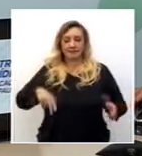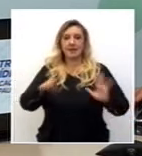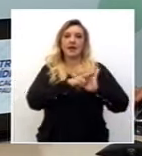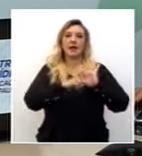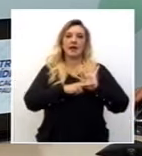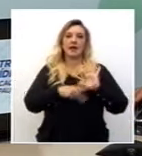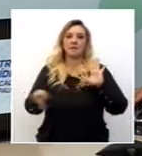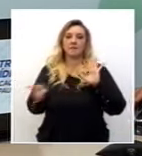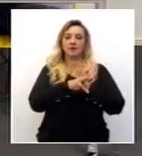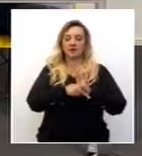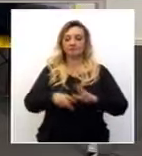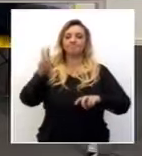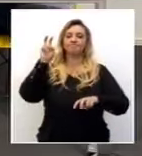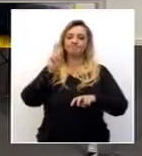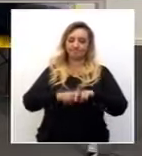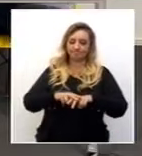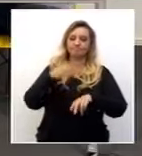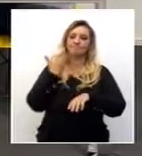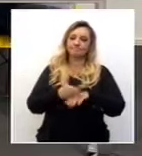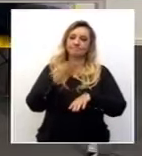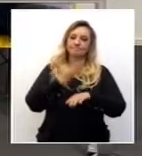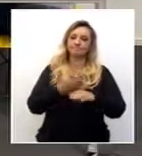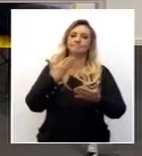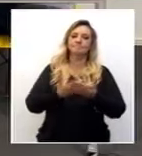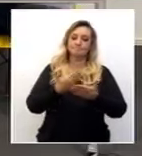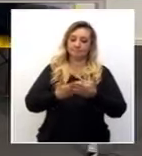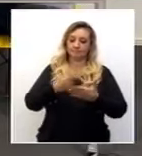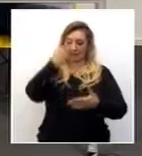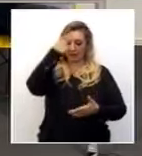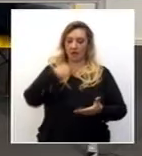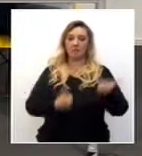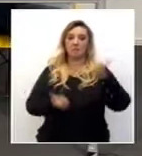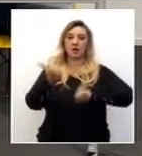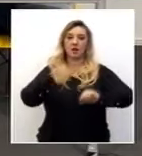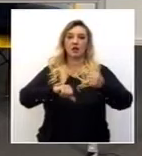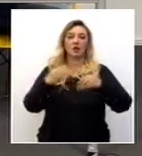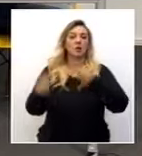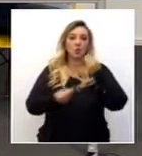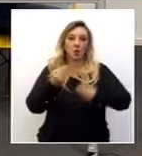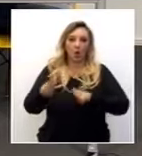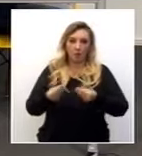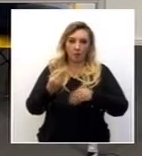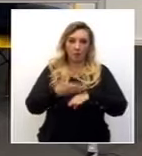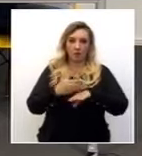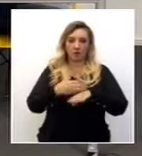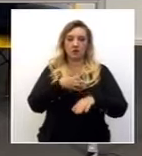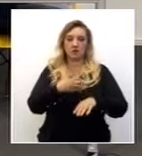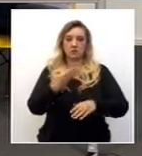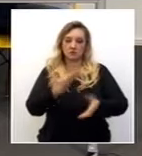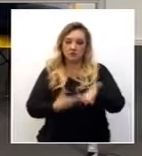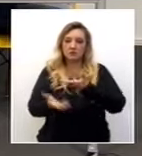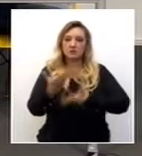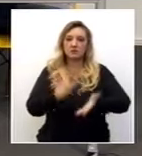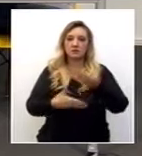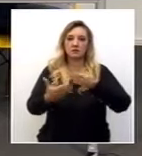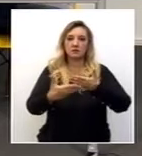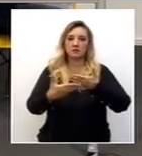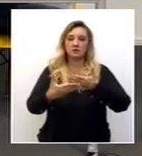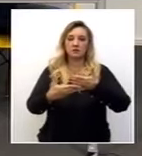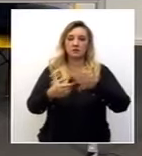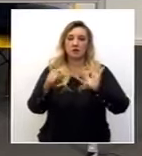né? Dele sentar, fazer atividade, ele se avaliar, né? Como que ele está naquela atividade, na interação no